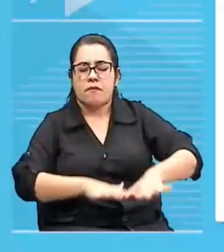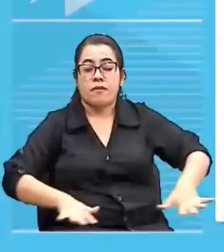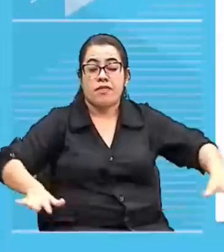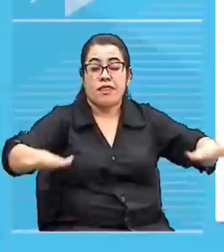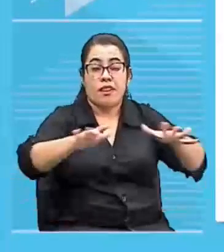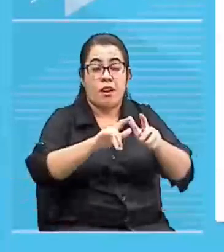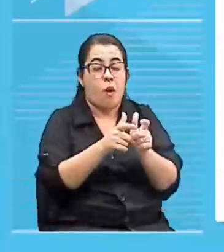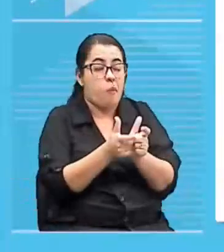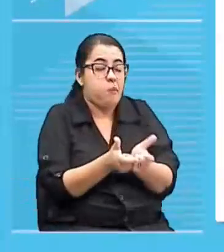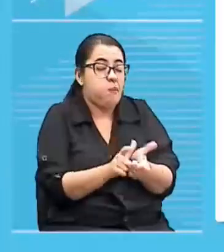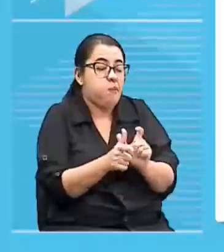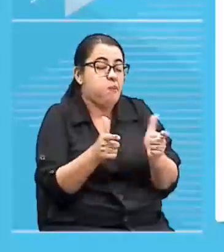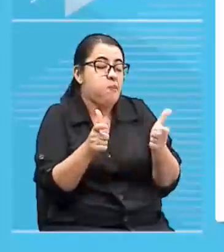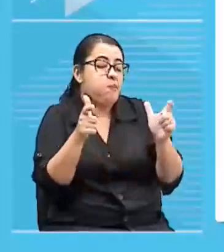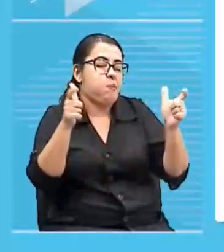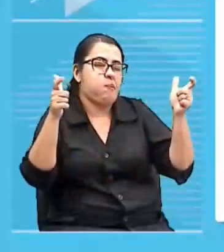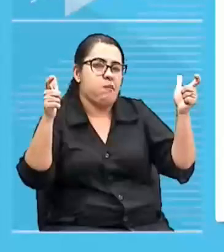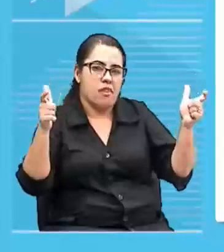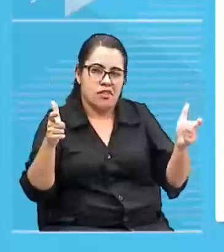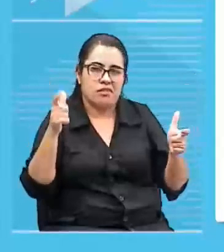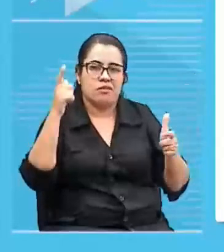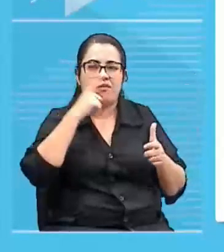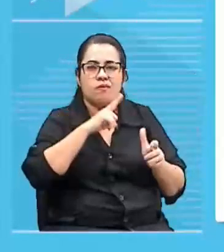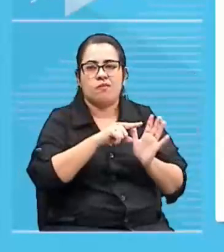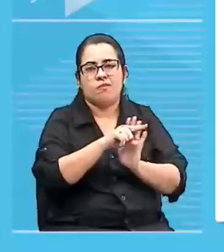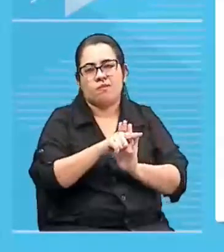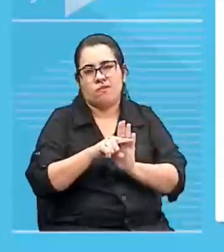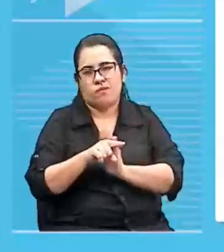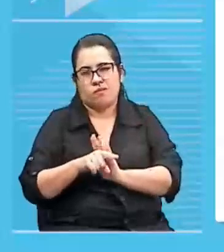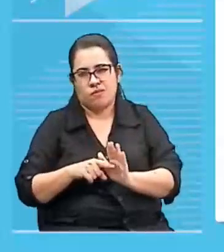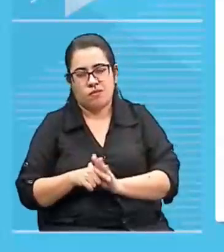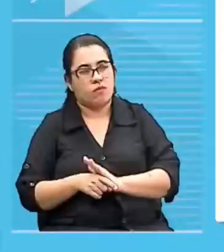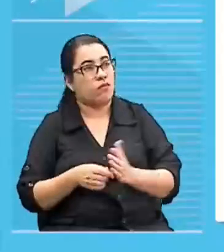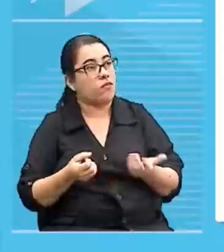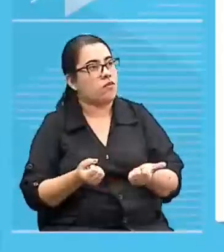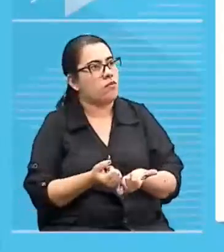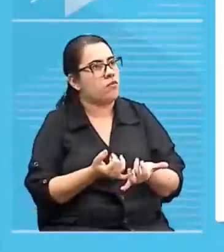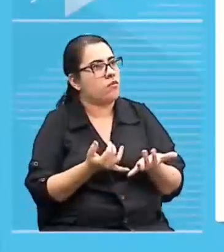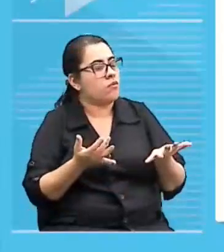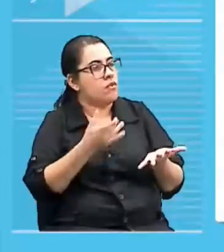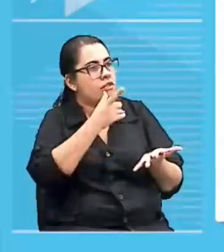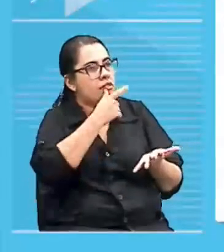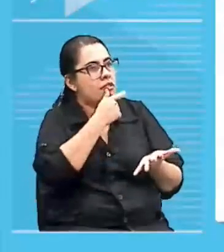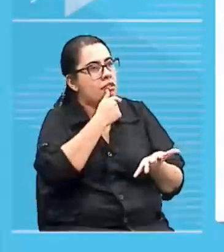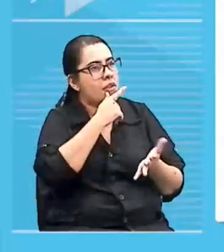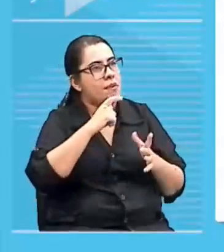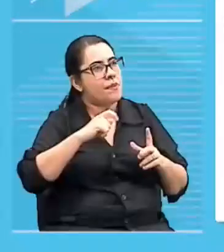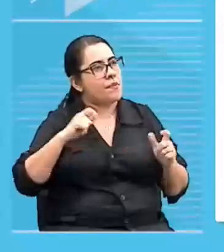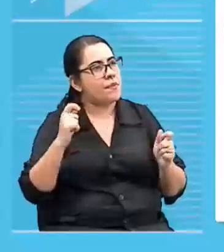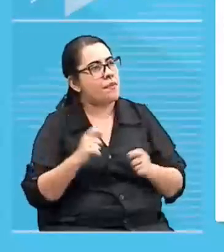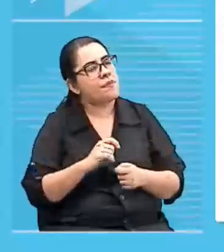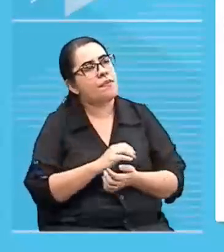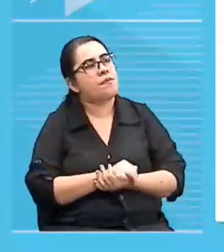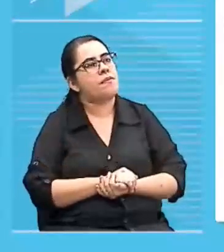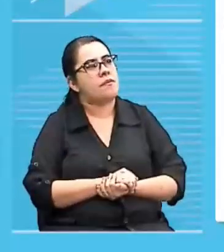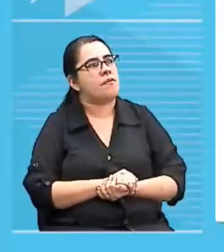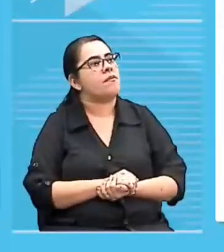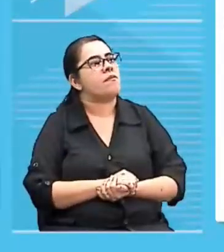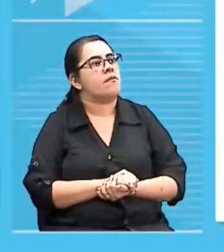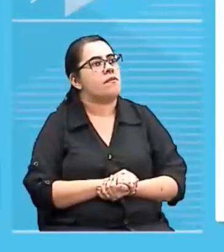grande região, tá? De uma grande região com a grande quantidade de água para saber se aquela água